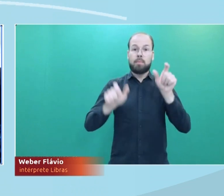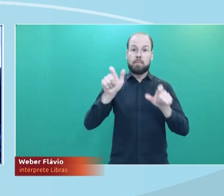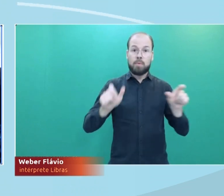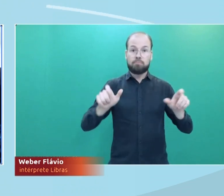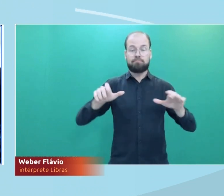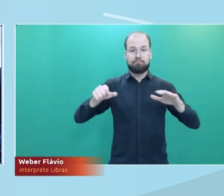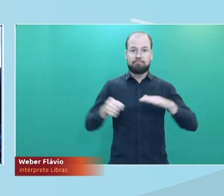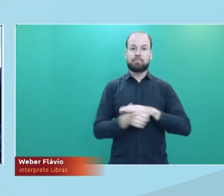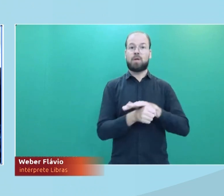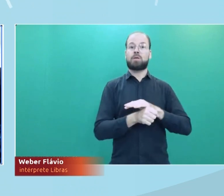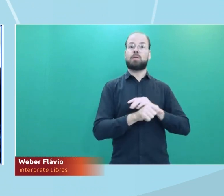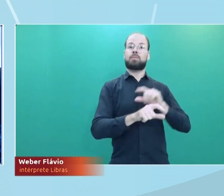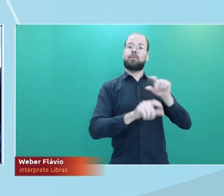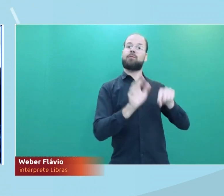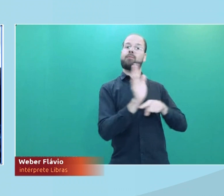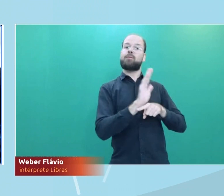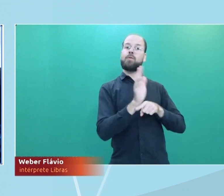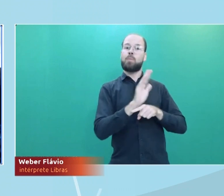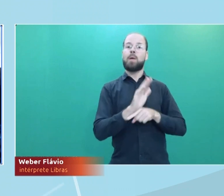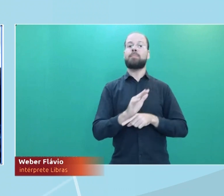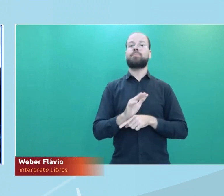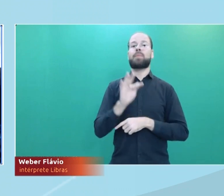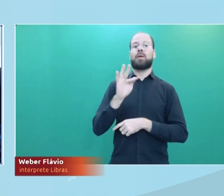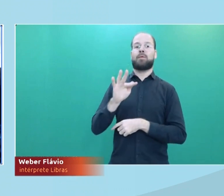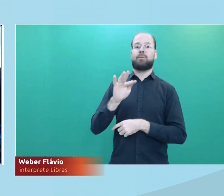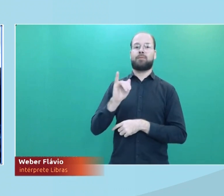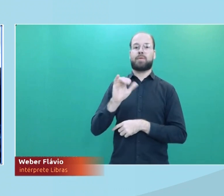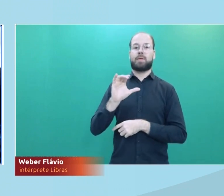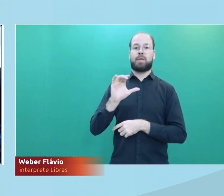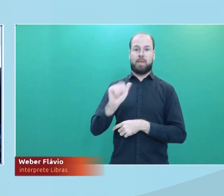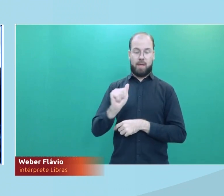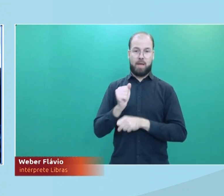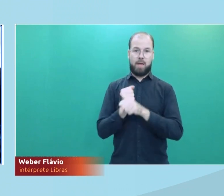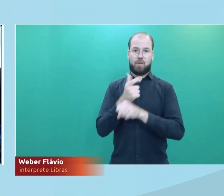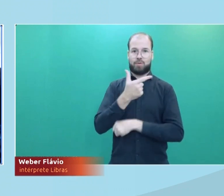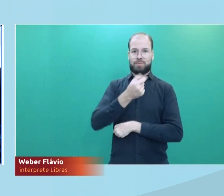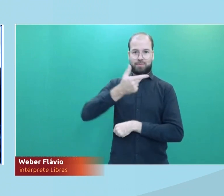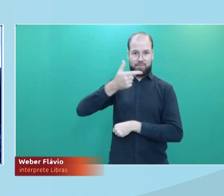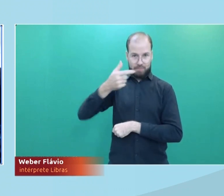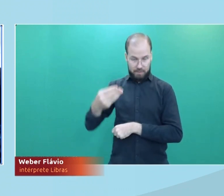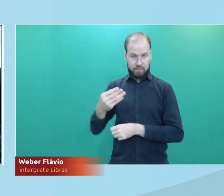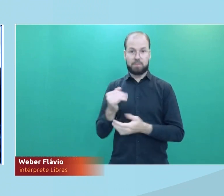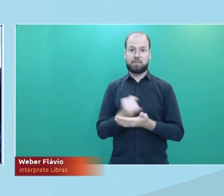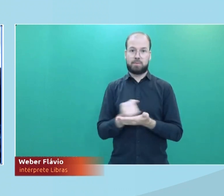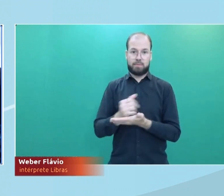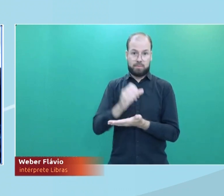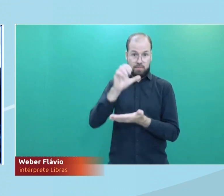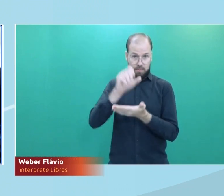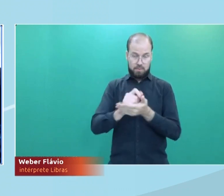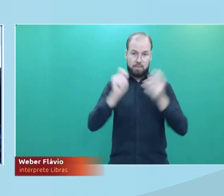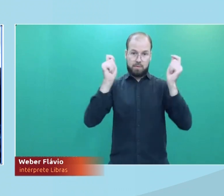FICA 2023. As inscrições vão até o dia 9 de abril e podem ser feitas no site